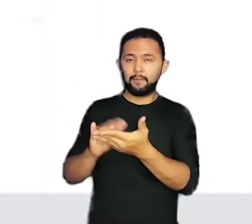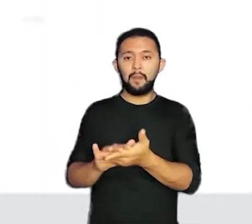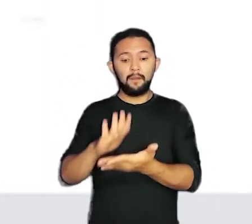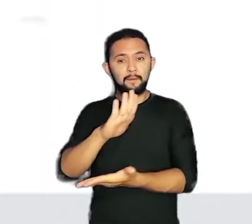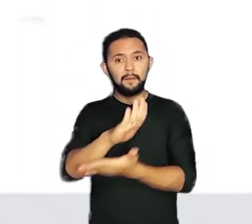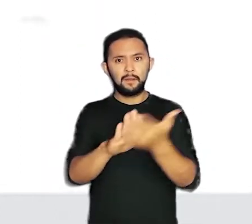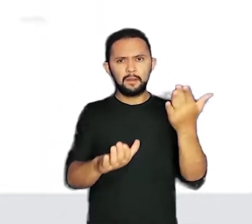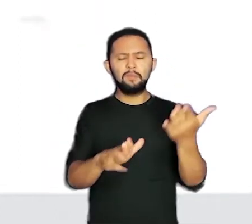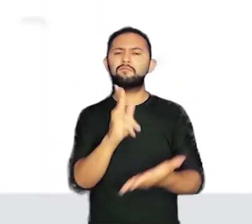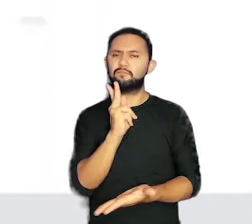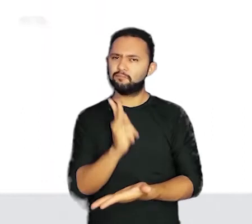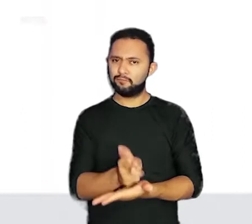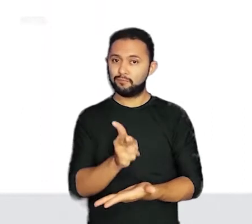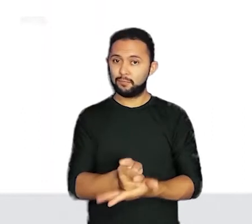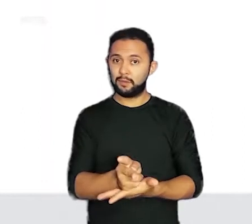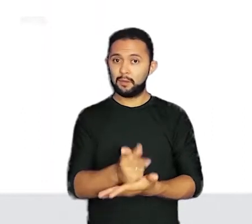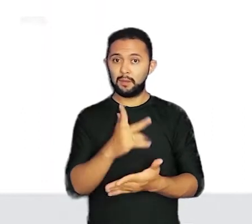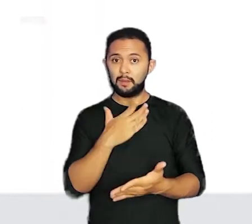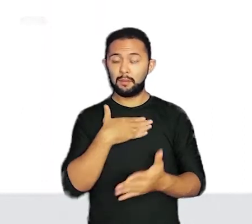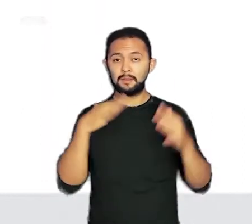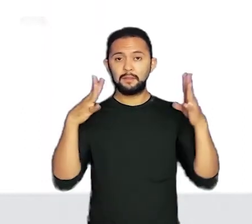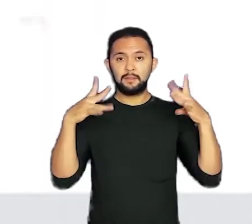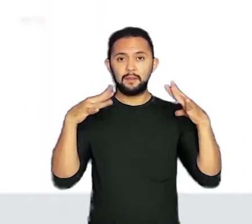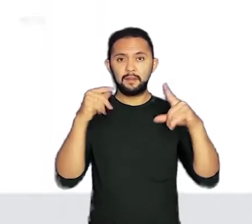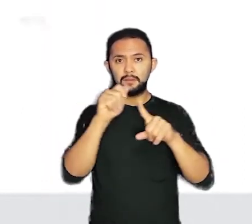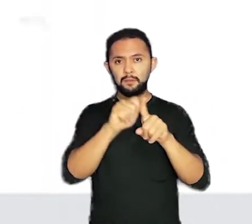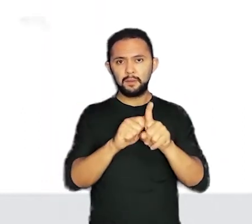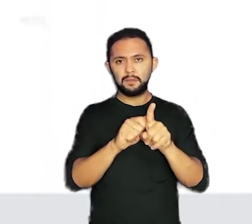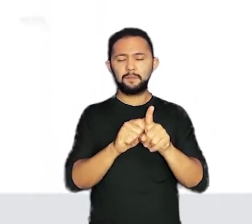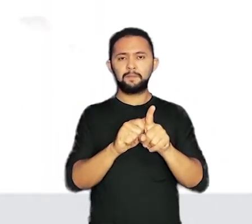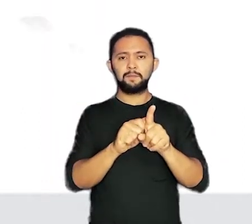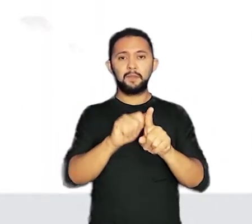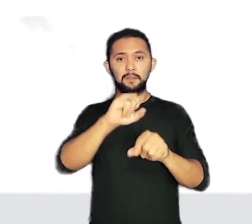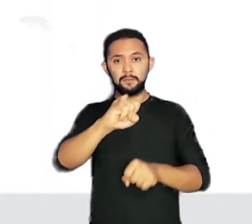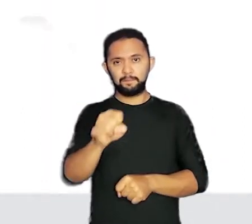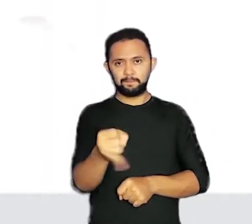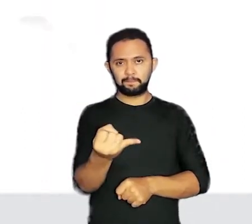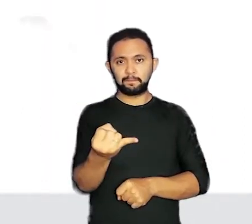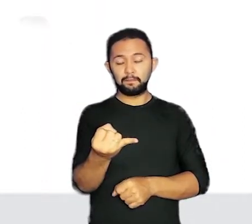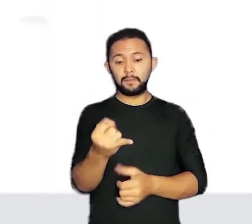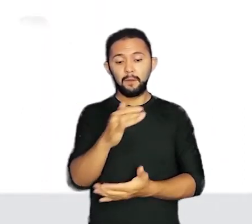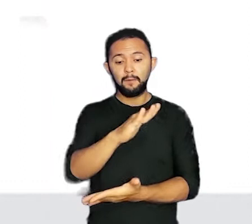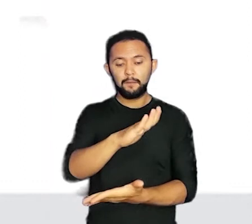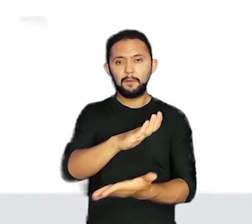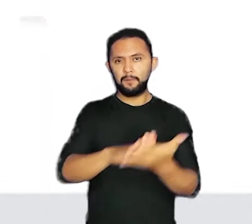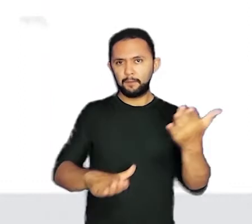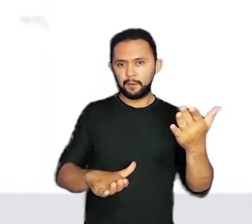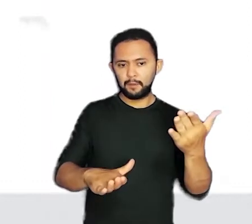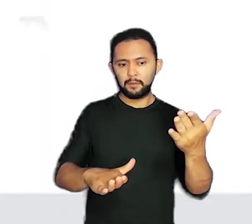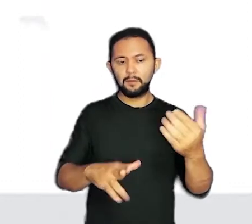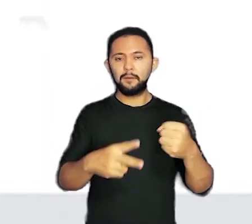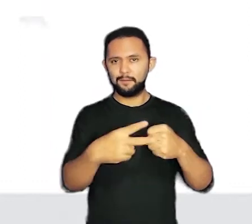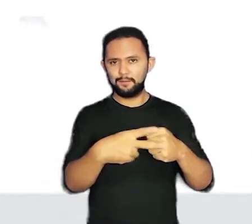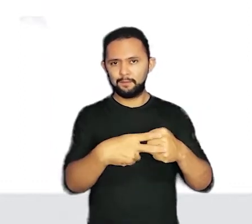sempre nas minhas férias de janeiro. Então eu tenho o verbo viajar. Só tem um verbo, uma única